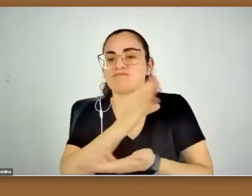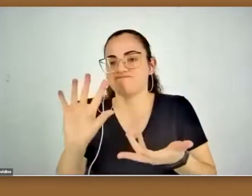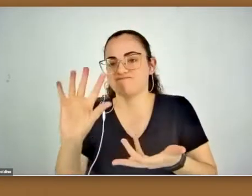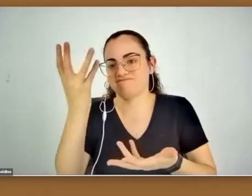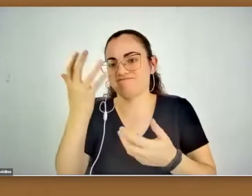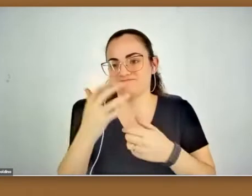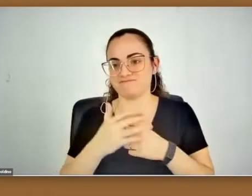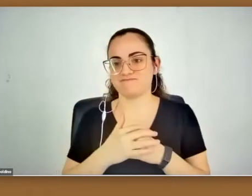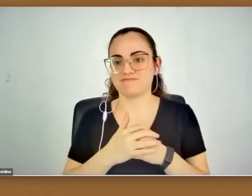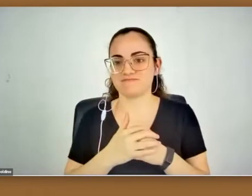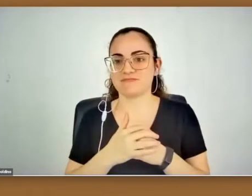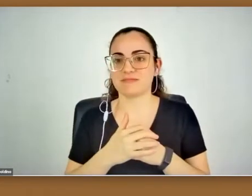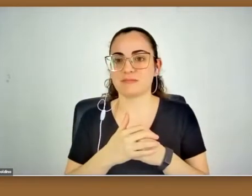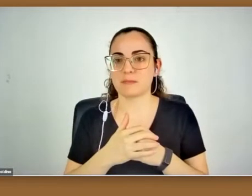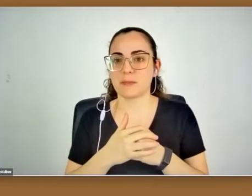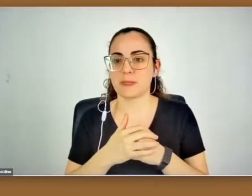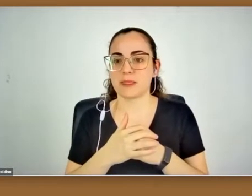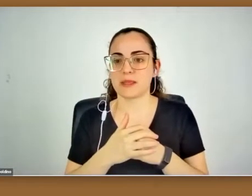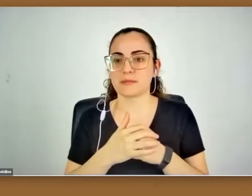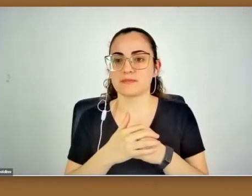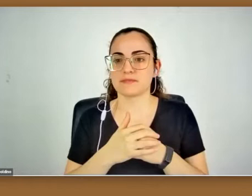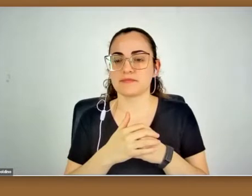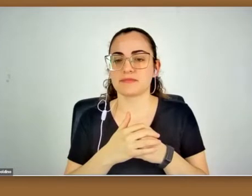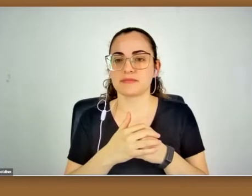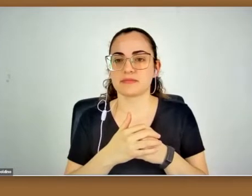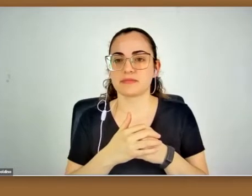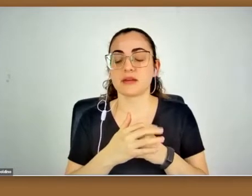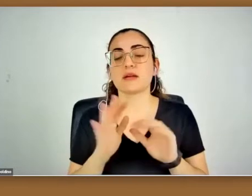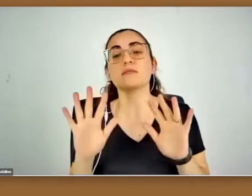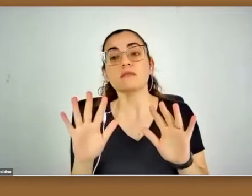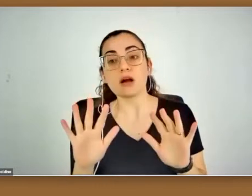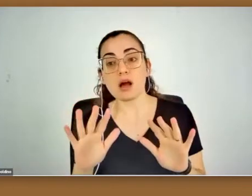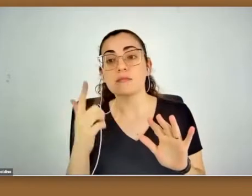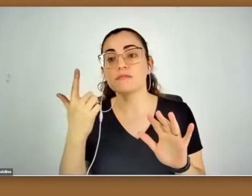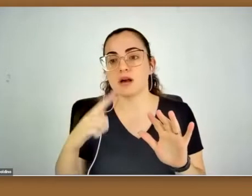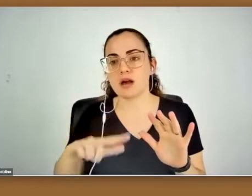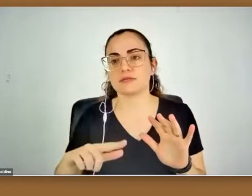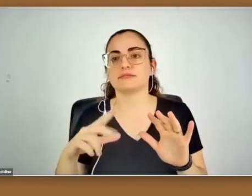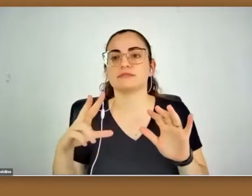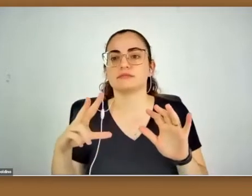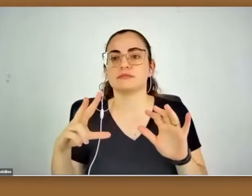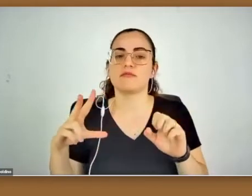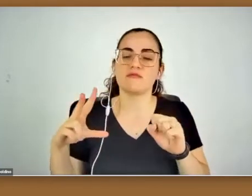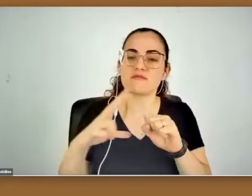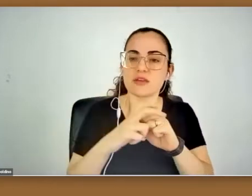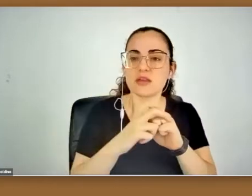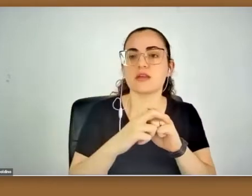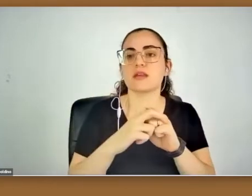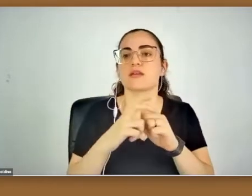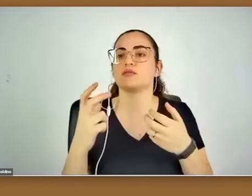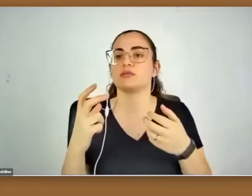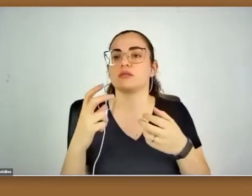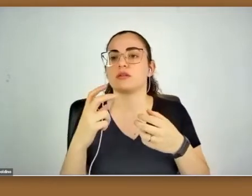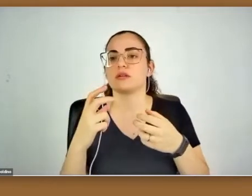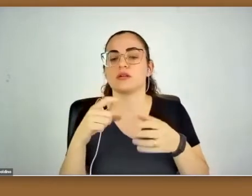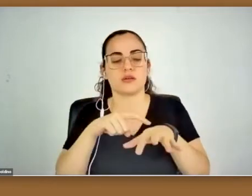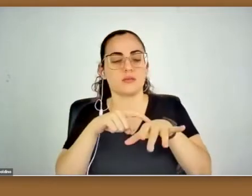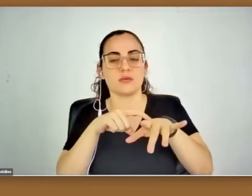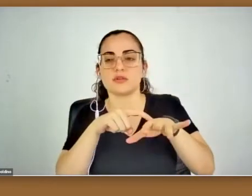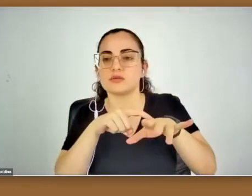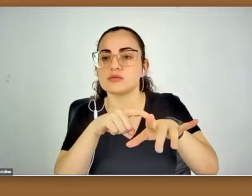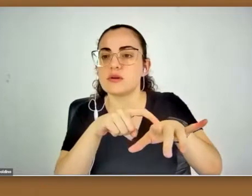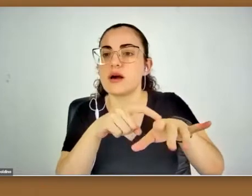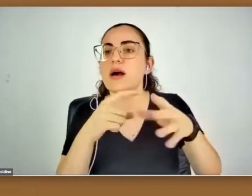causam infecções, por exemplo, vírus, por exemplo, protozoários, que eles conseguem infectar